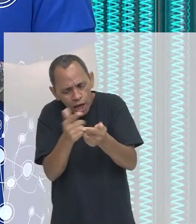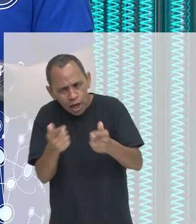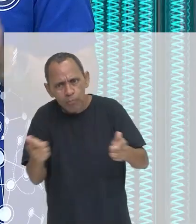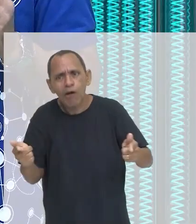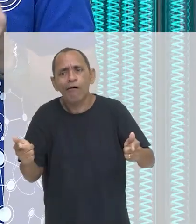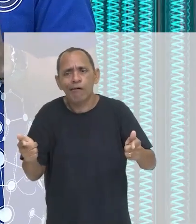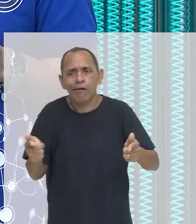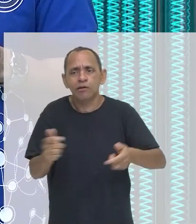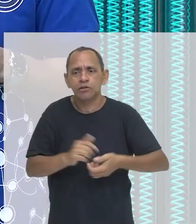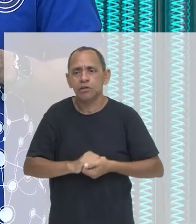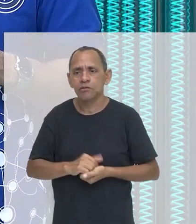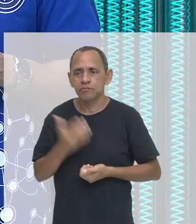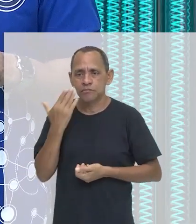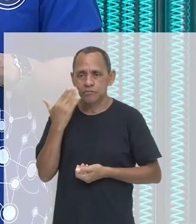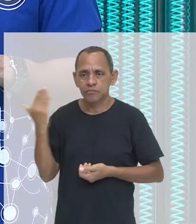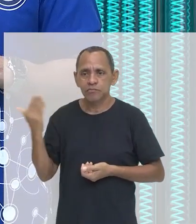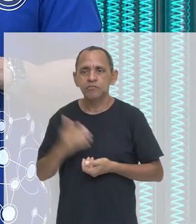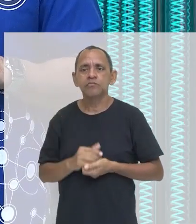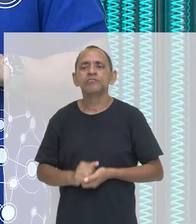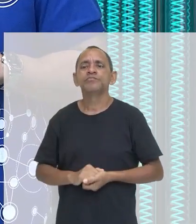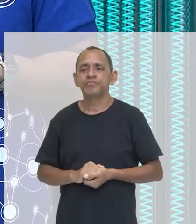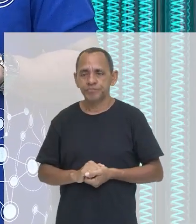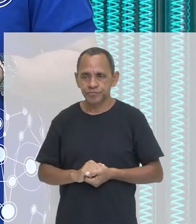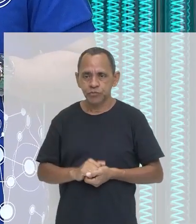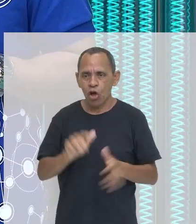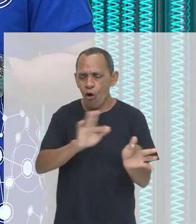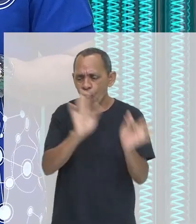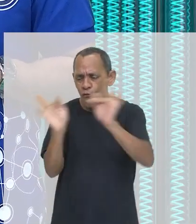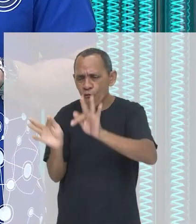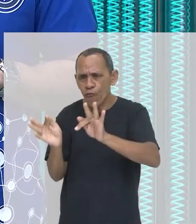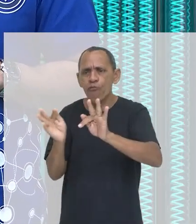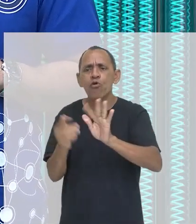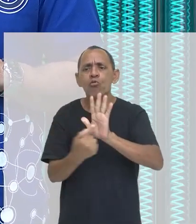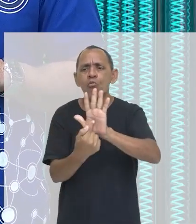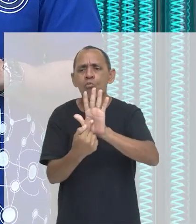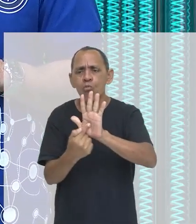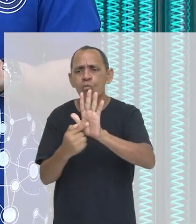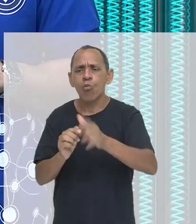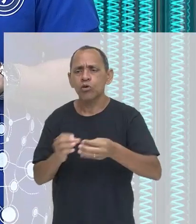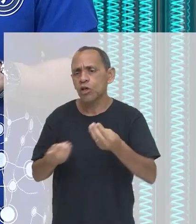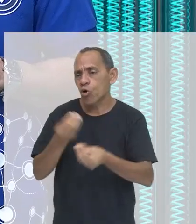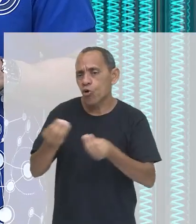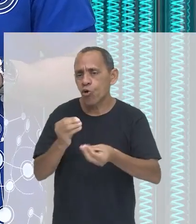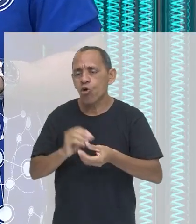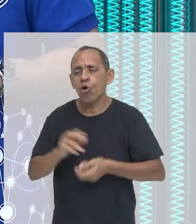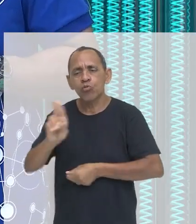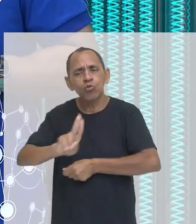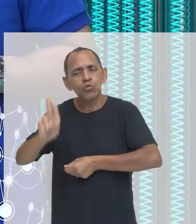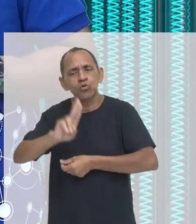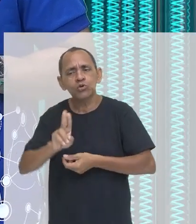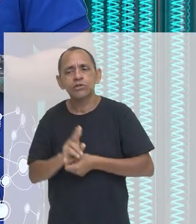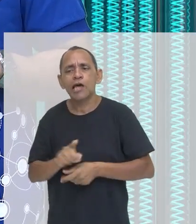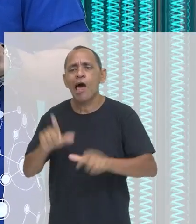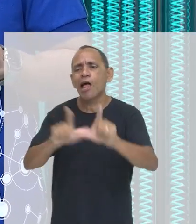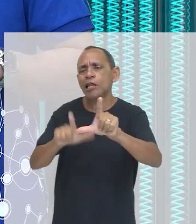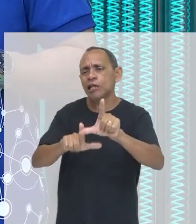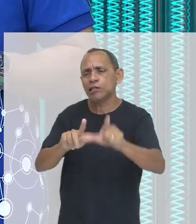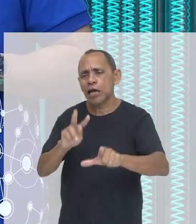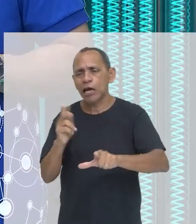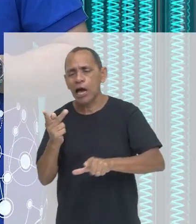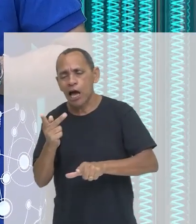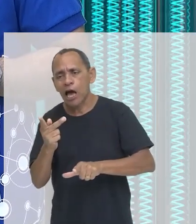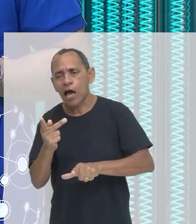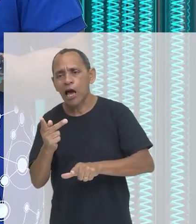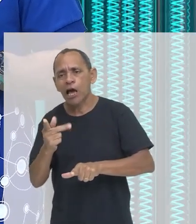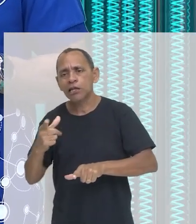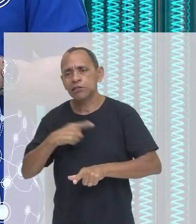para vocês agora um VT que traz as situações onde nós utilizamos a letra H com som e também